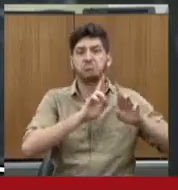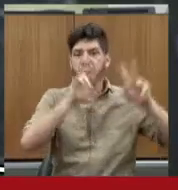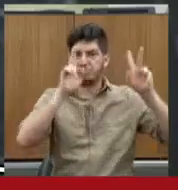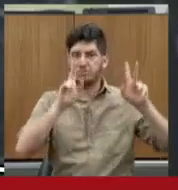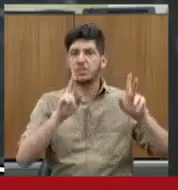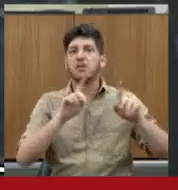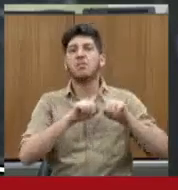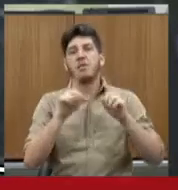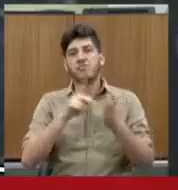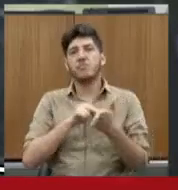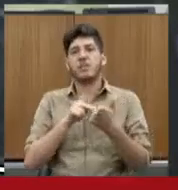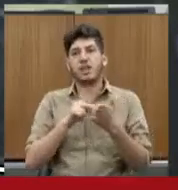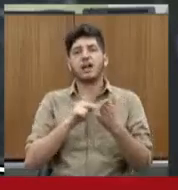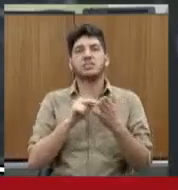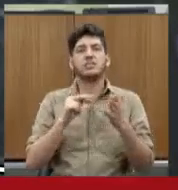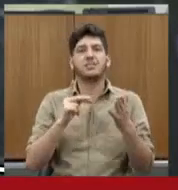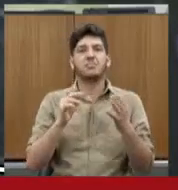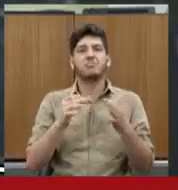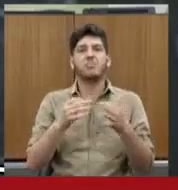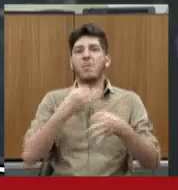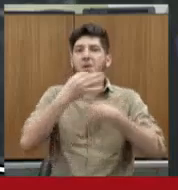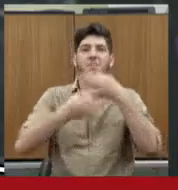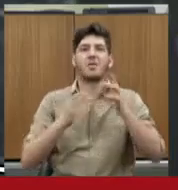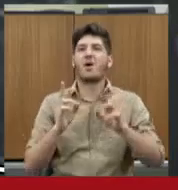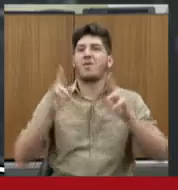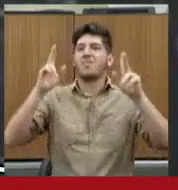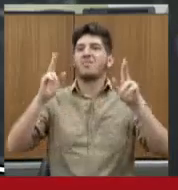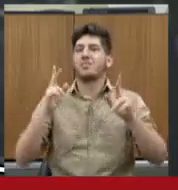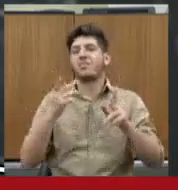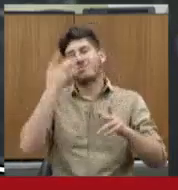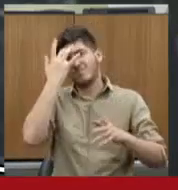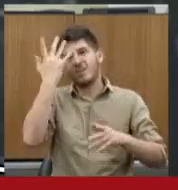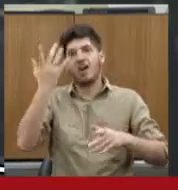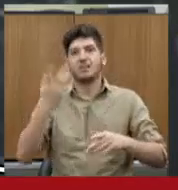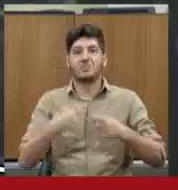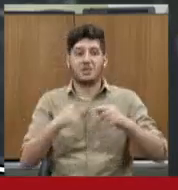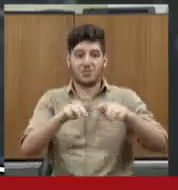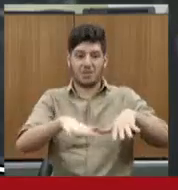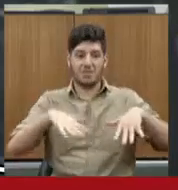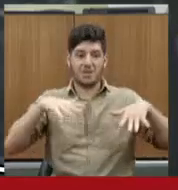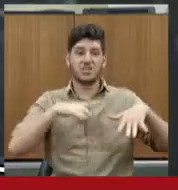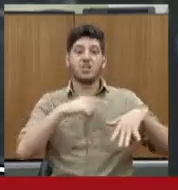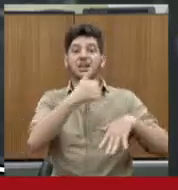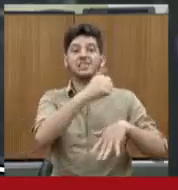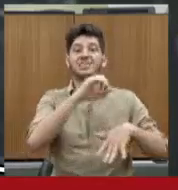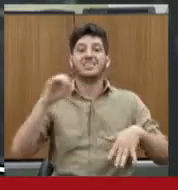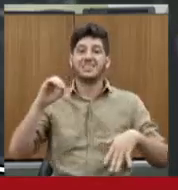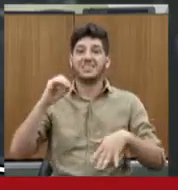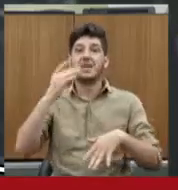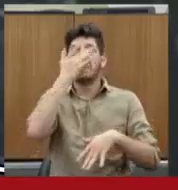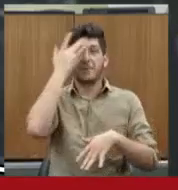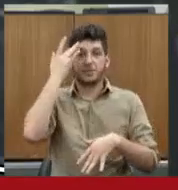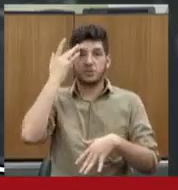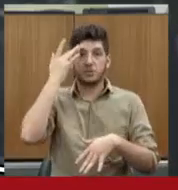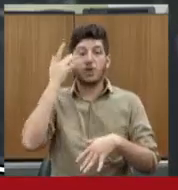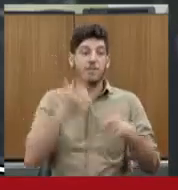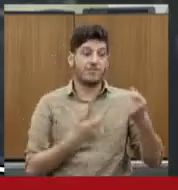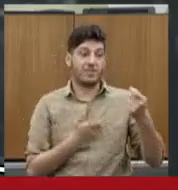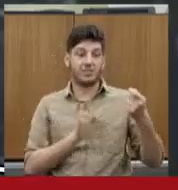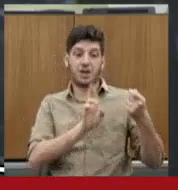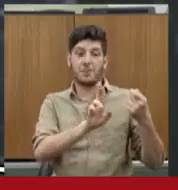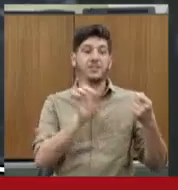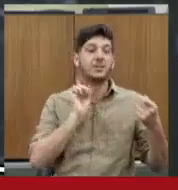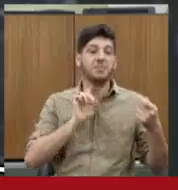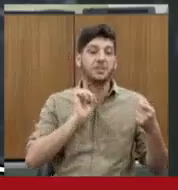foi fácil rebater. Essa Assembleia, que era composta de em torno de 100 homens, 20 deles, representantes de Minas Gerais, era a